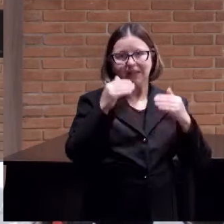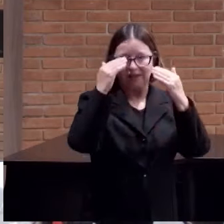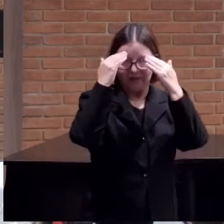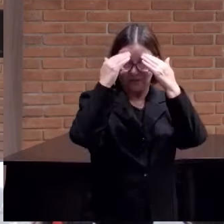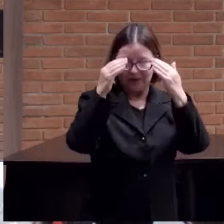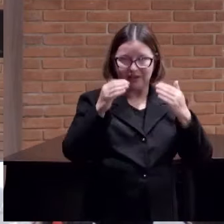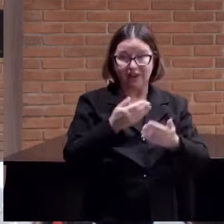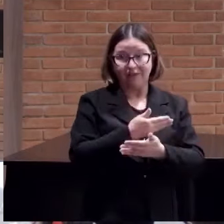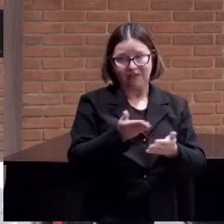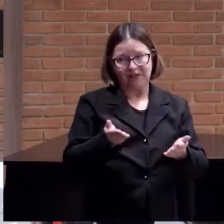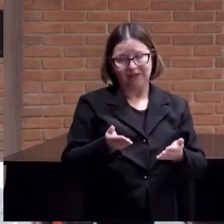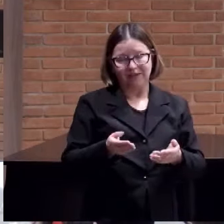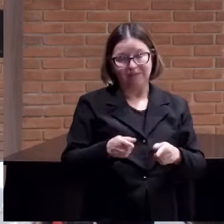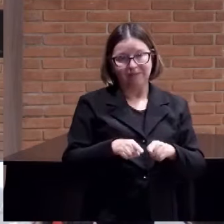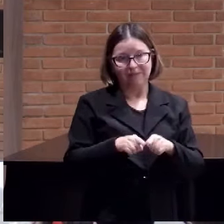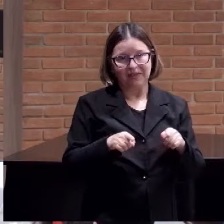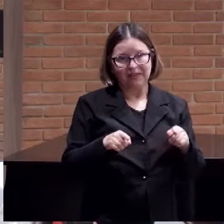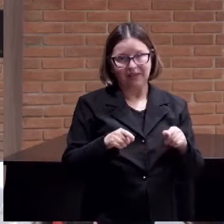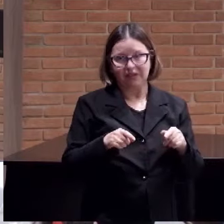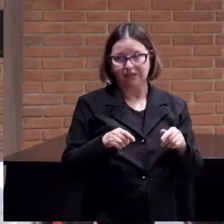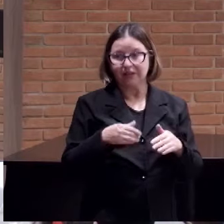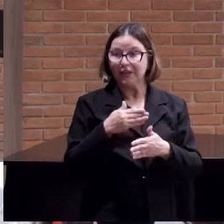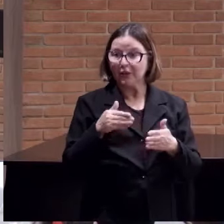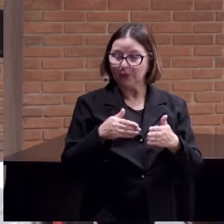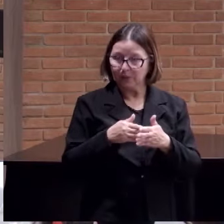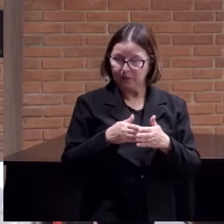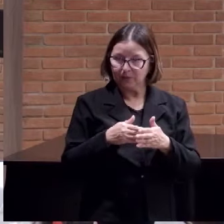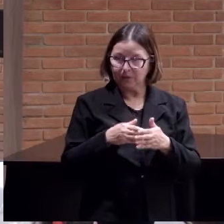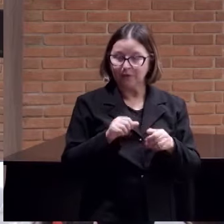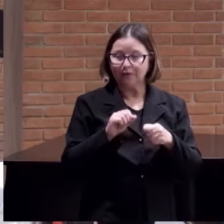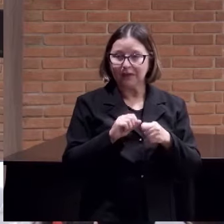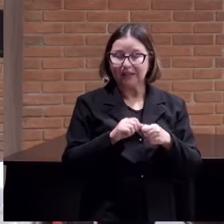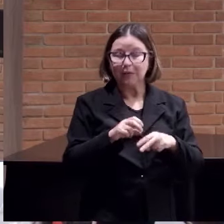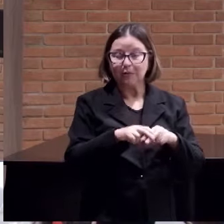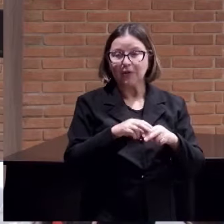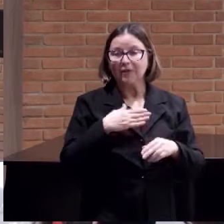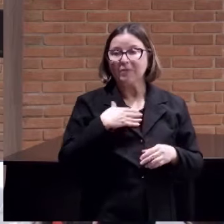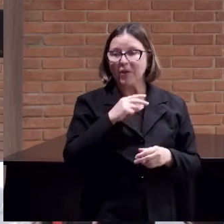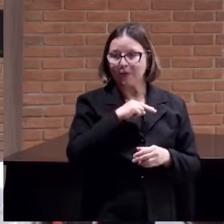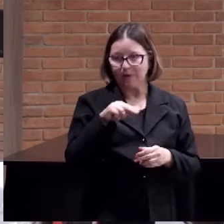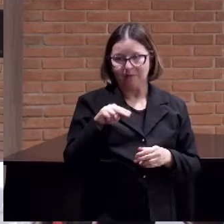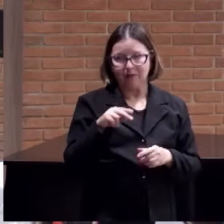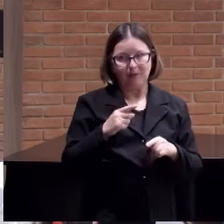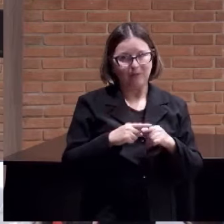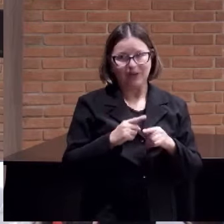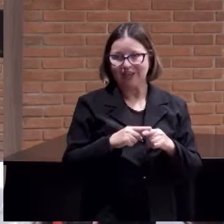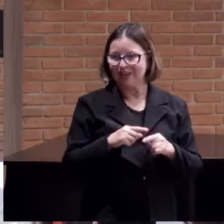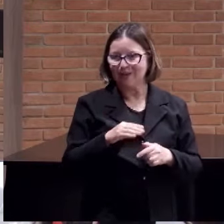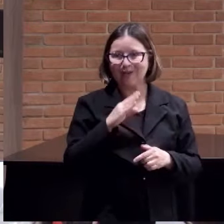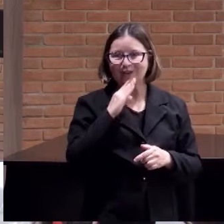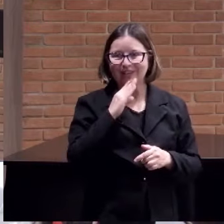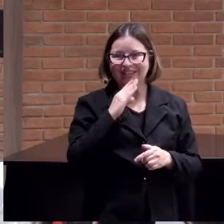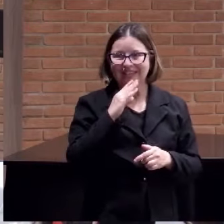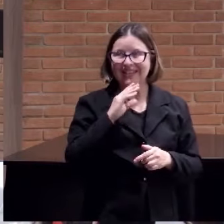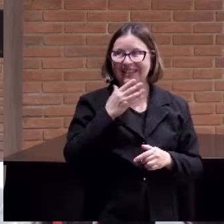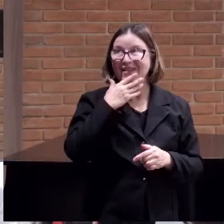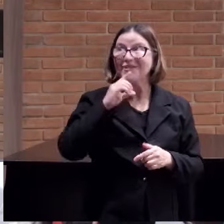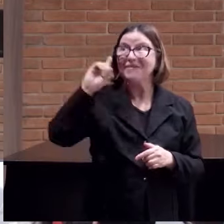Tudo isto, porém, vos farão por causa do meu nome, porquanto não conhecem aquele que me enviou.